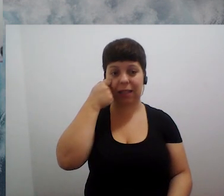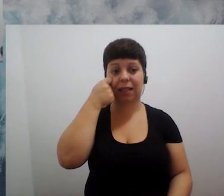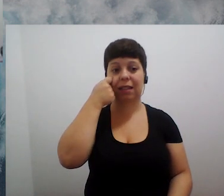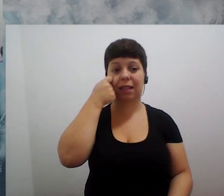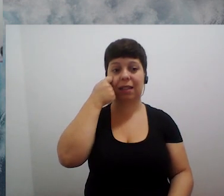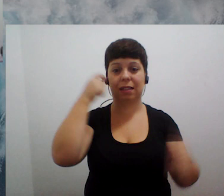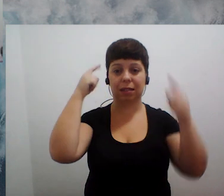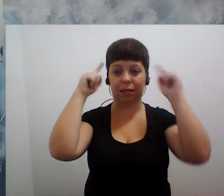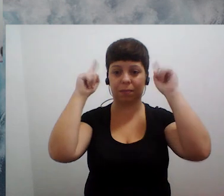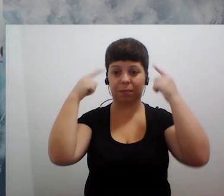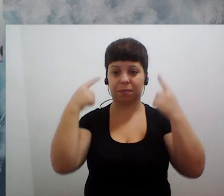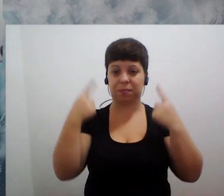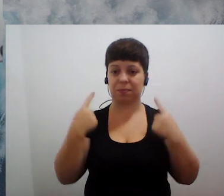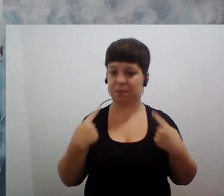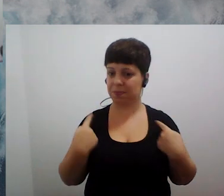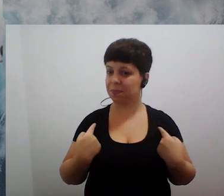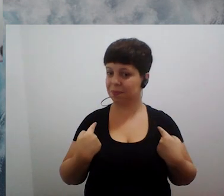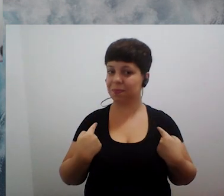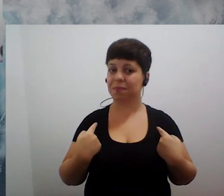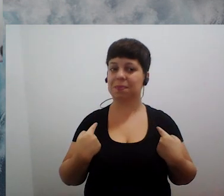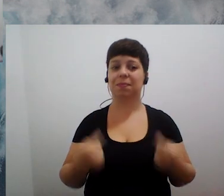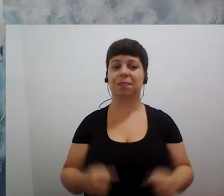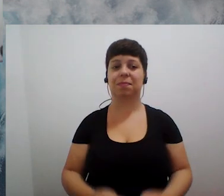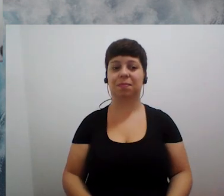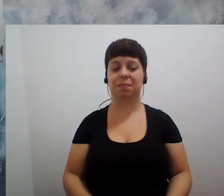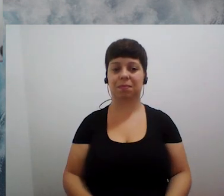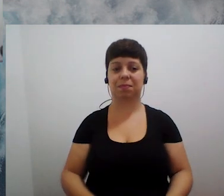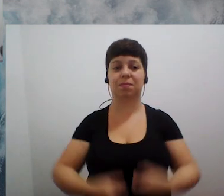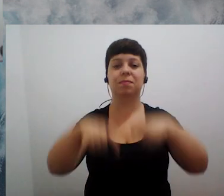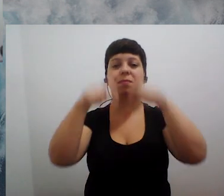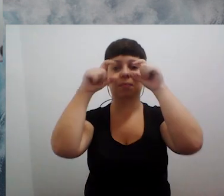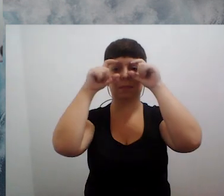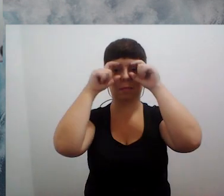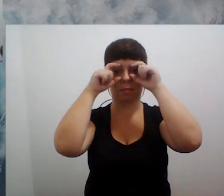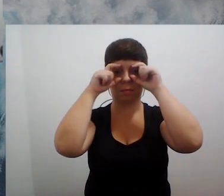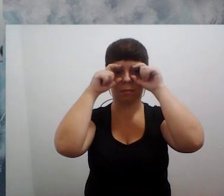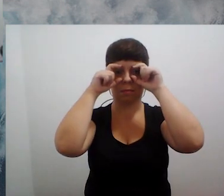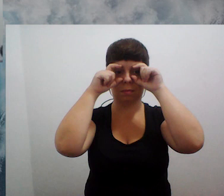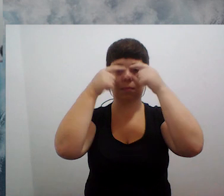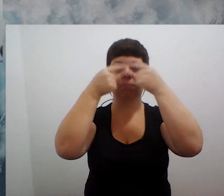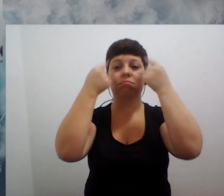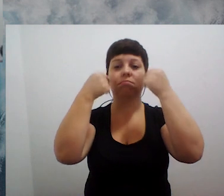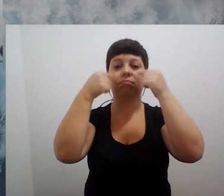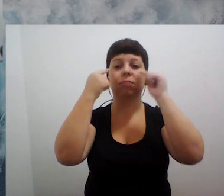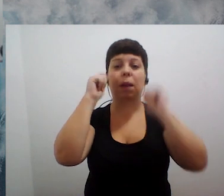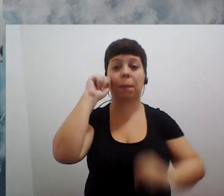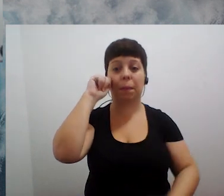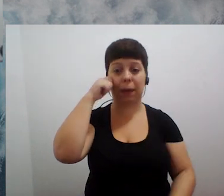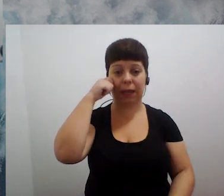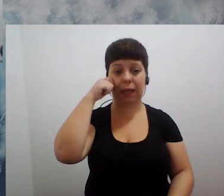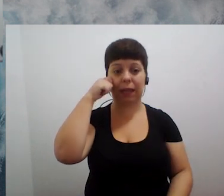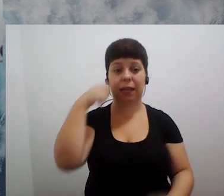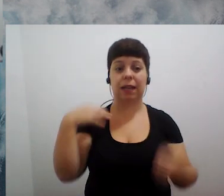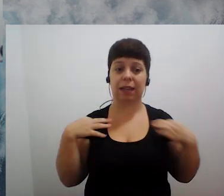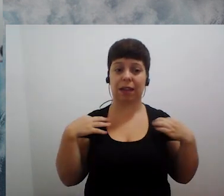preta, com cabelo cacheado na altura dos ombros, uso óculos de armação